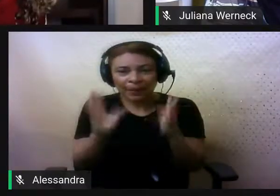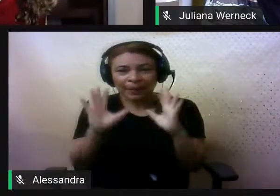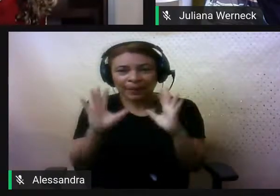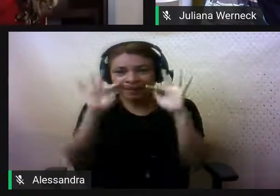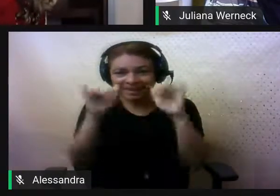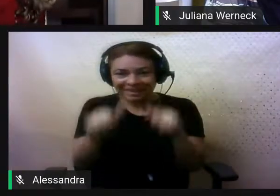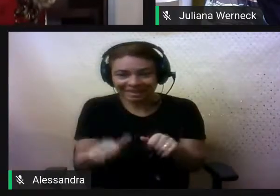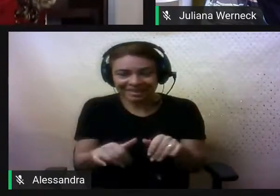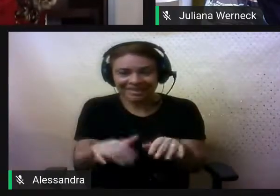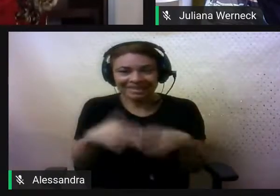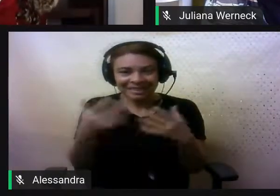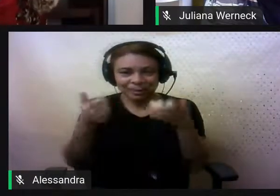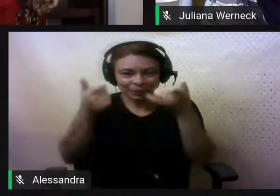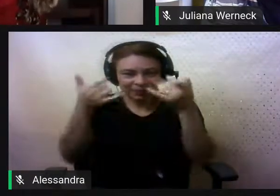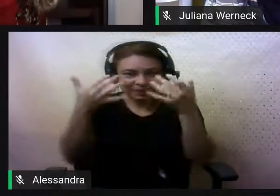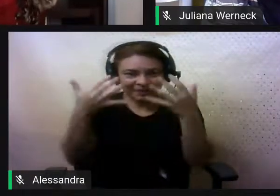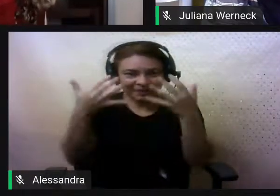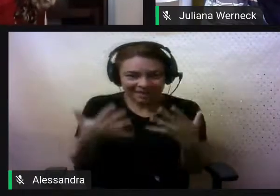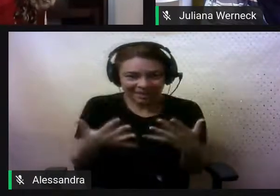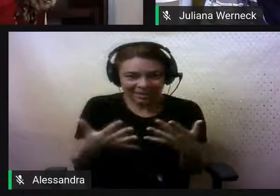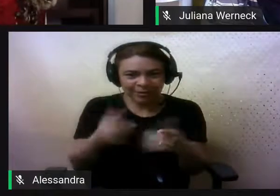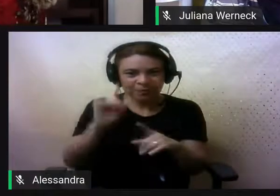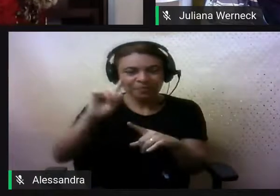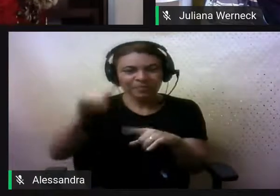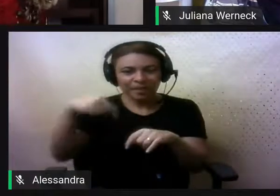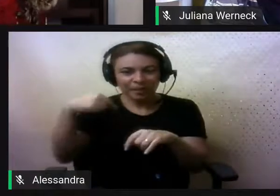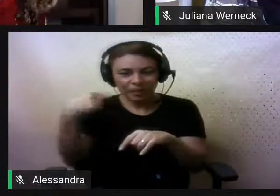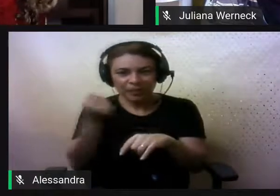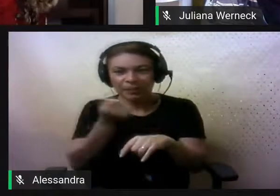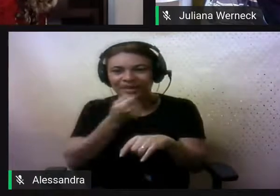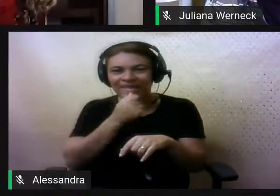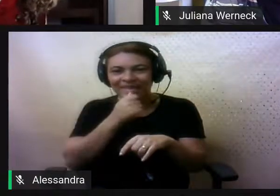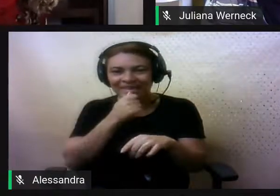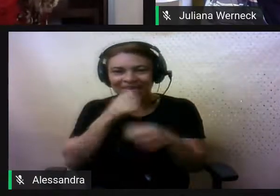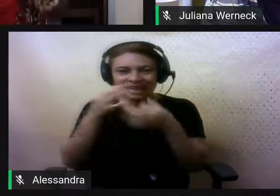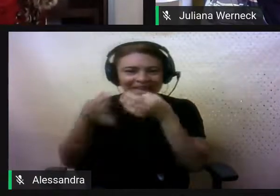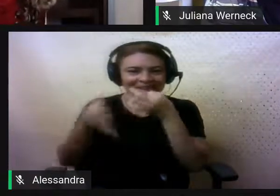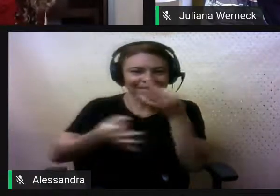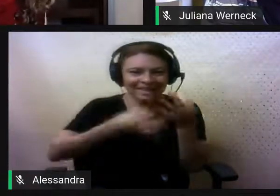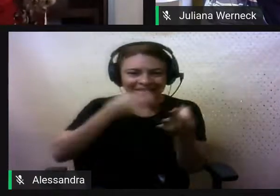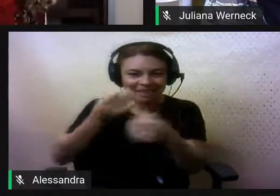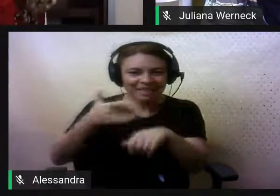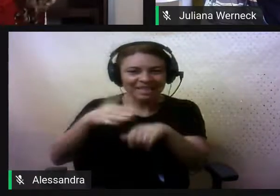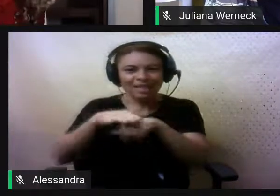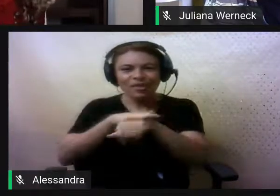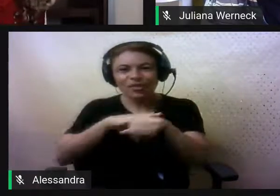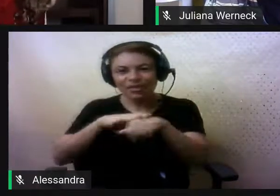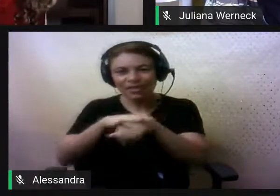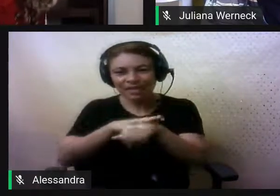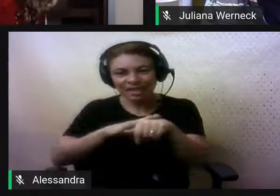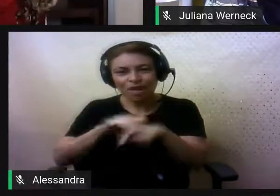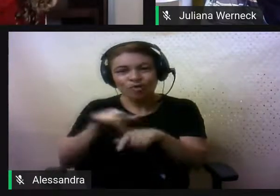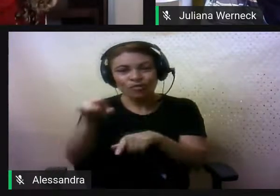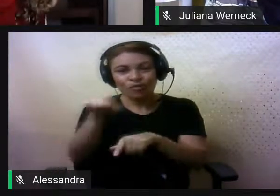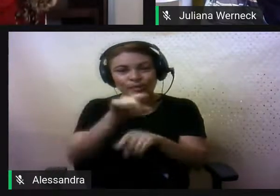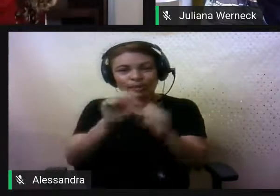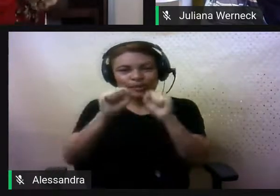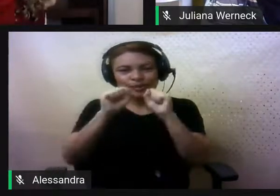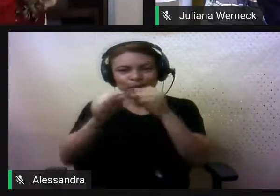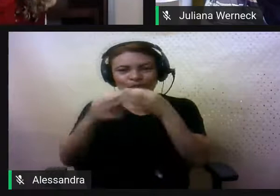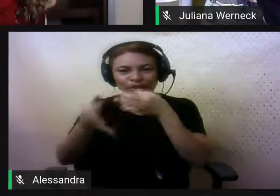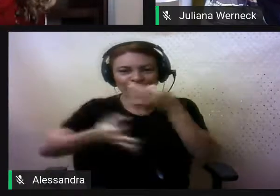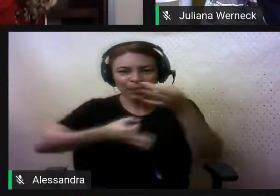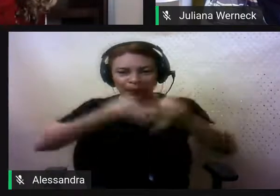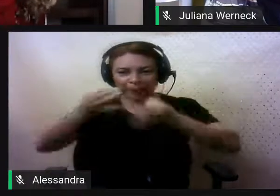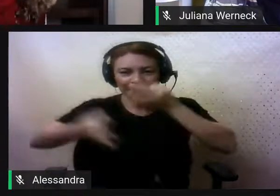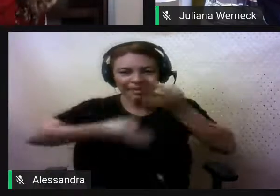de ferramentas, a gente ainda vai ter um tempo aqui para a gente trocar feedbacks, para a gente conversar, então vocês podem ir mandando seus comentários,